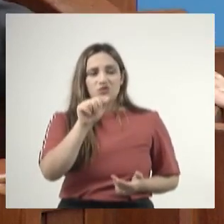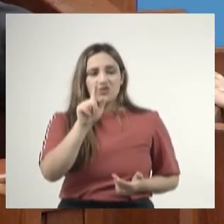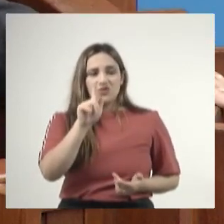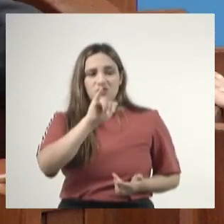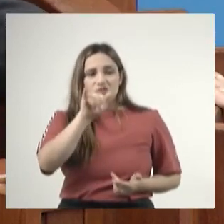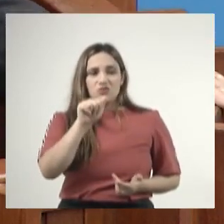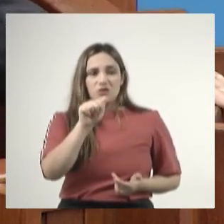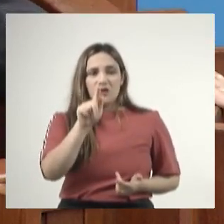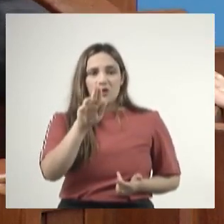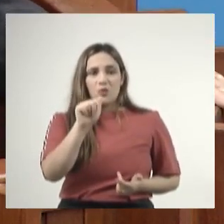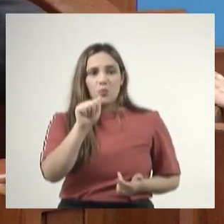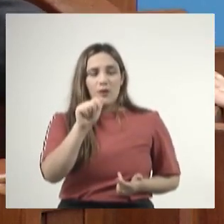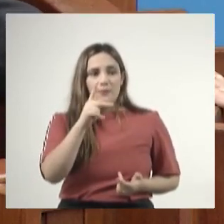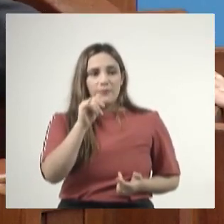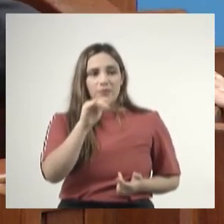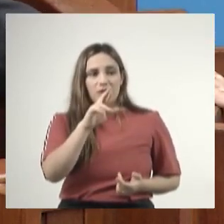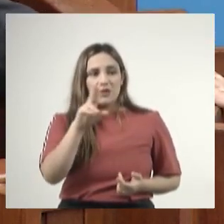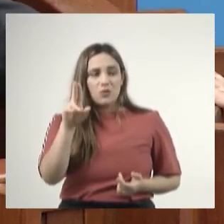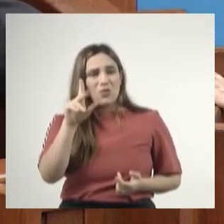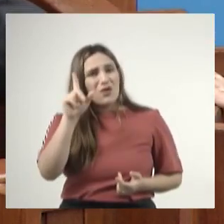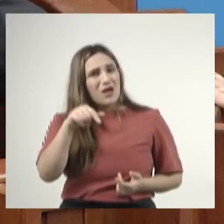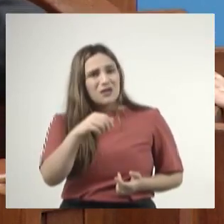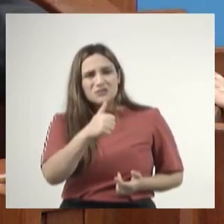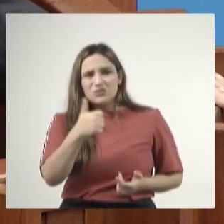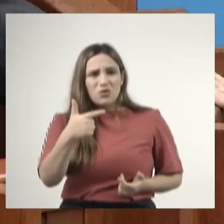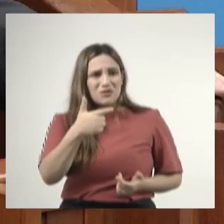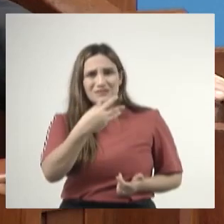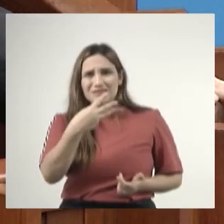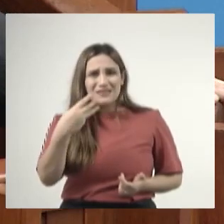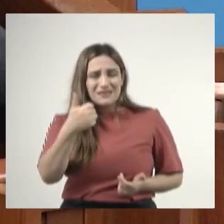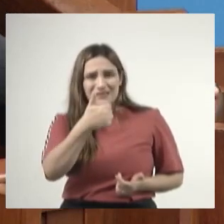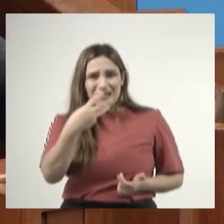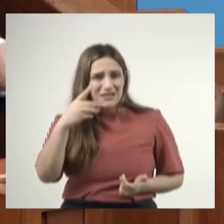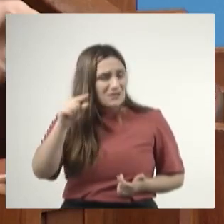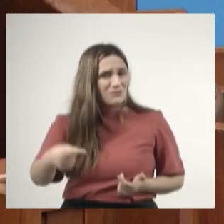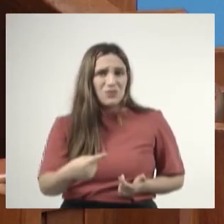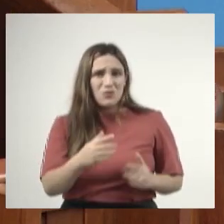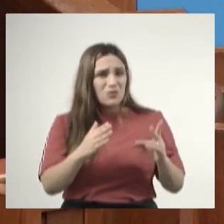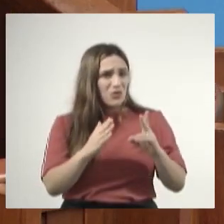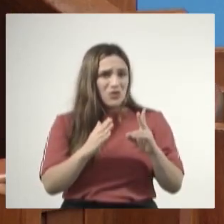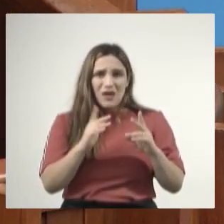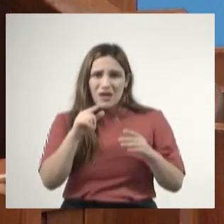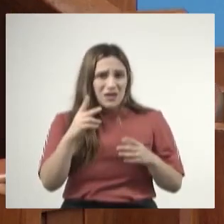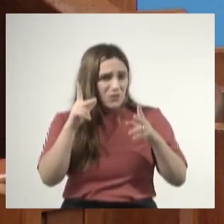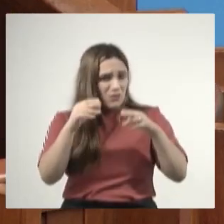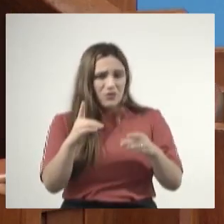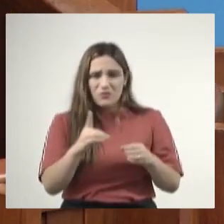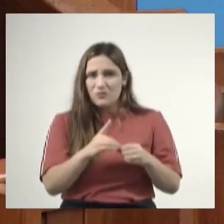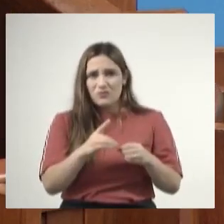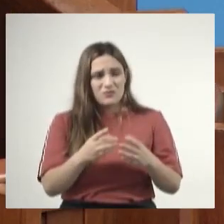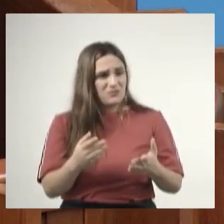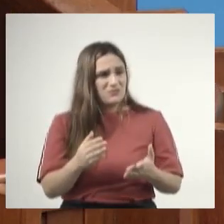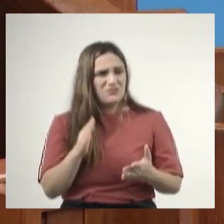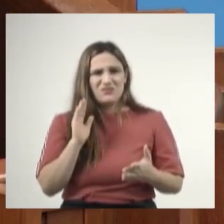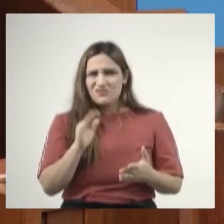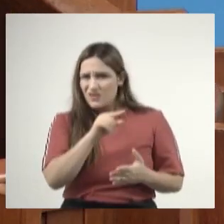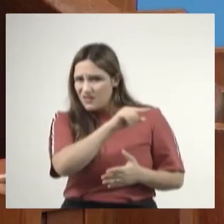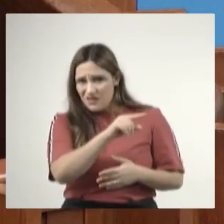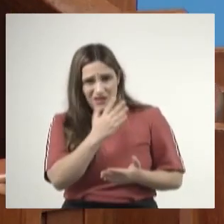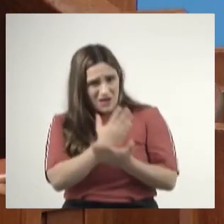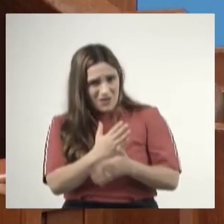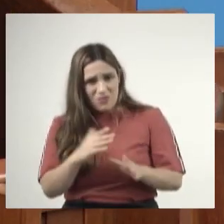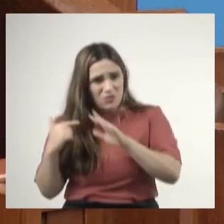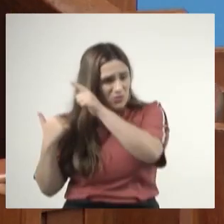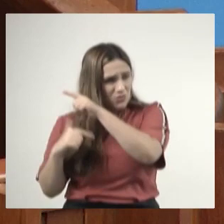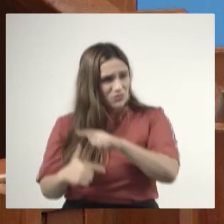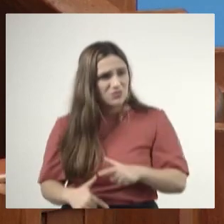13 mil índios morando ao lado da cidade. E uma outra coisa, acabaram com o hábito e com costumes. Antigamente